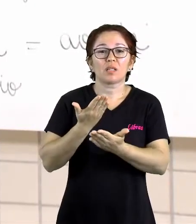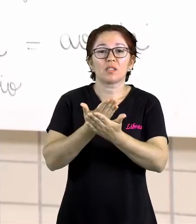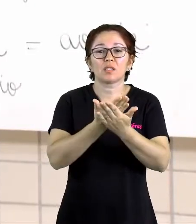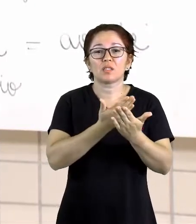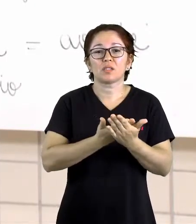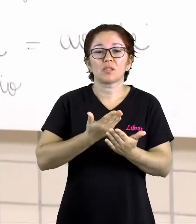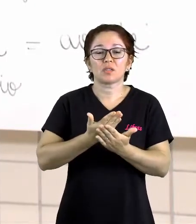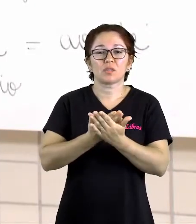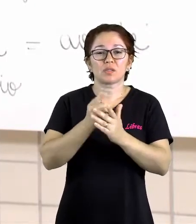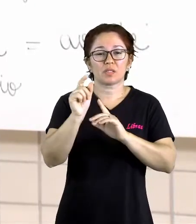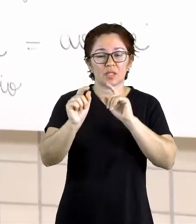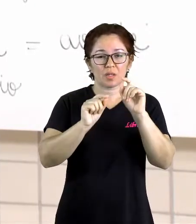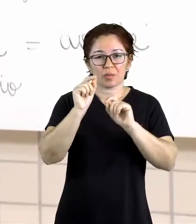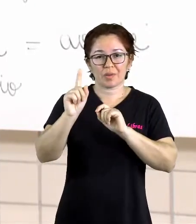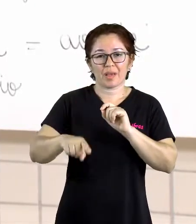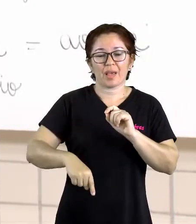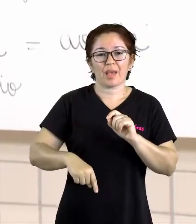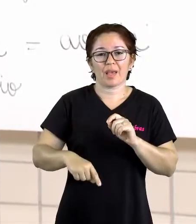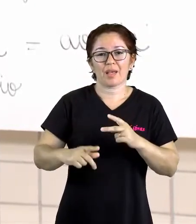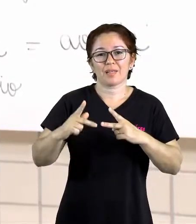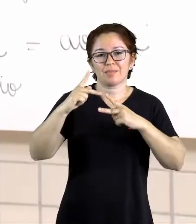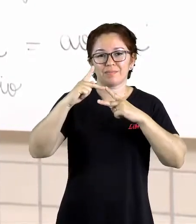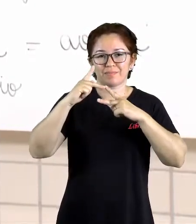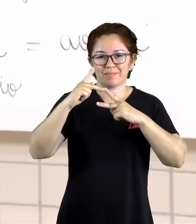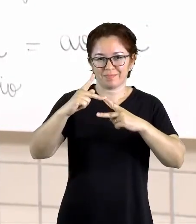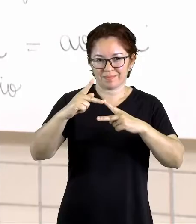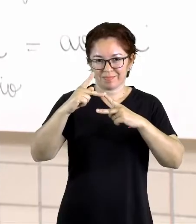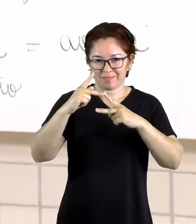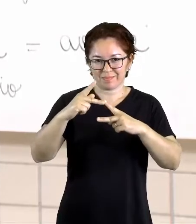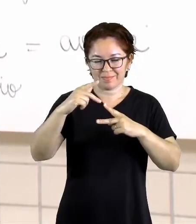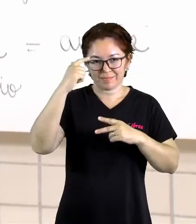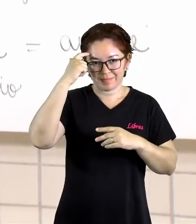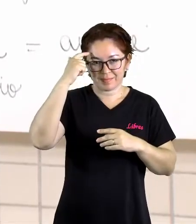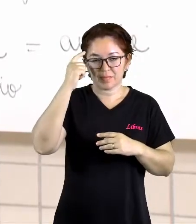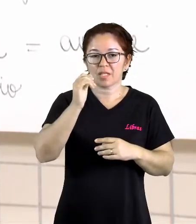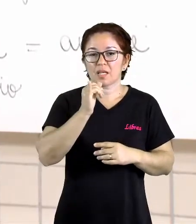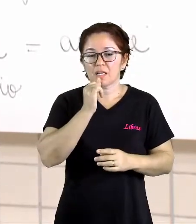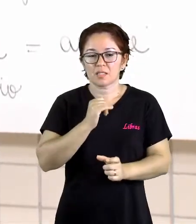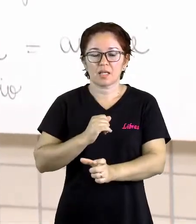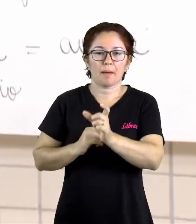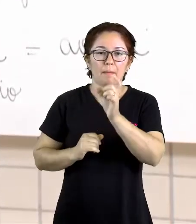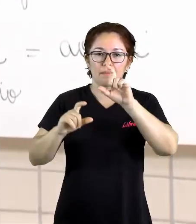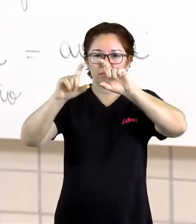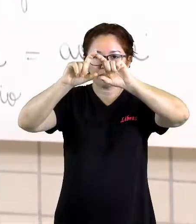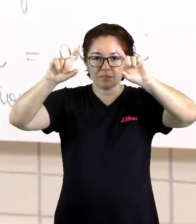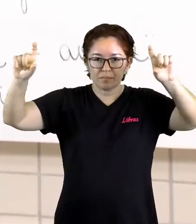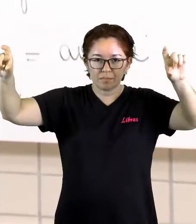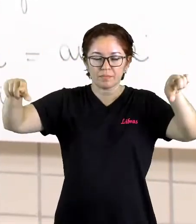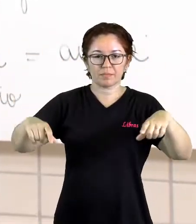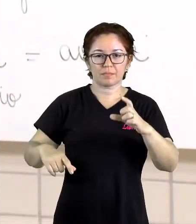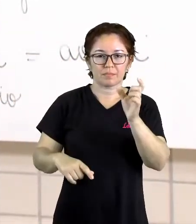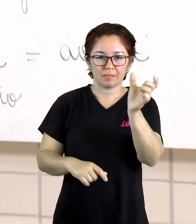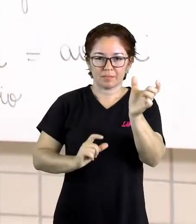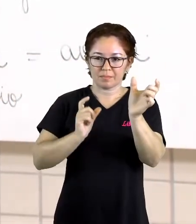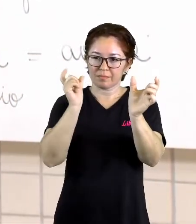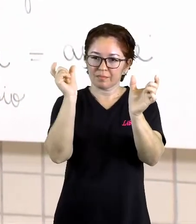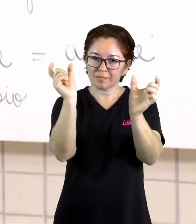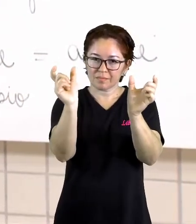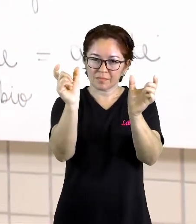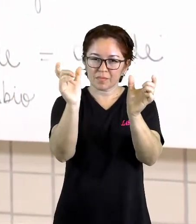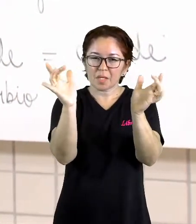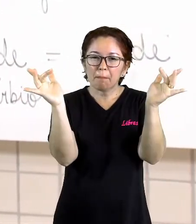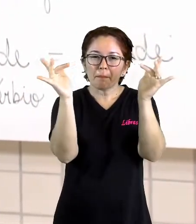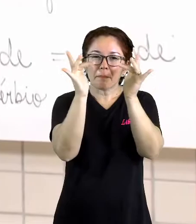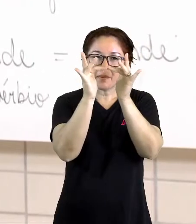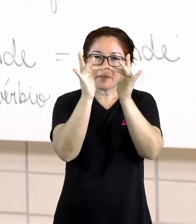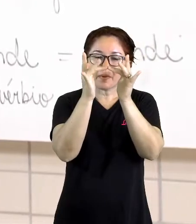de conectar palavras, de ligar palavras. E essa classe é a preposição. Vocês já devem conhecer